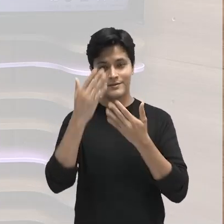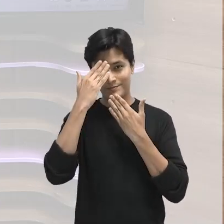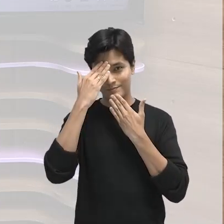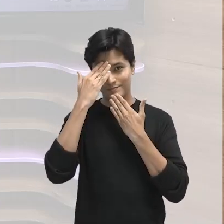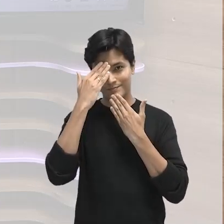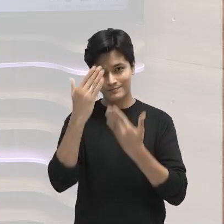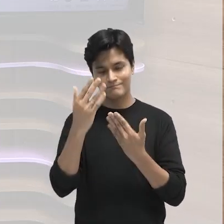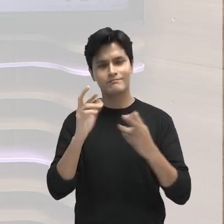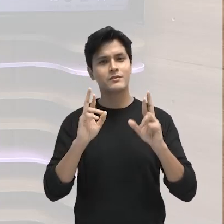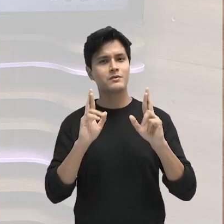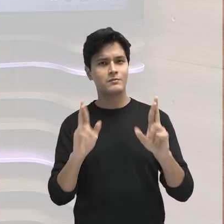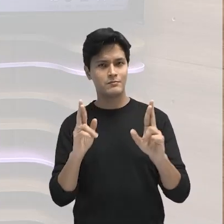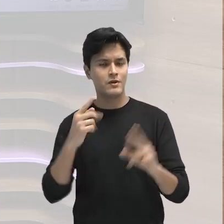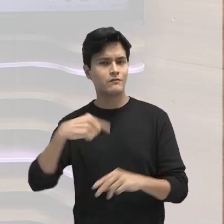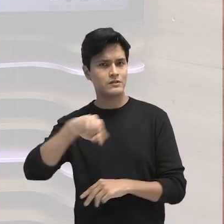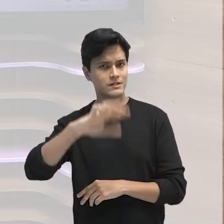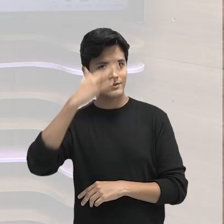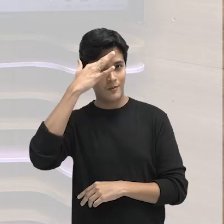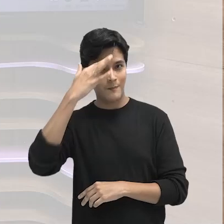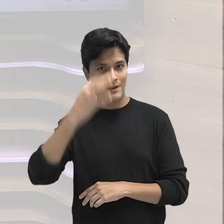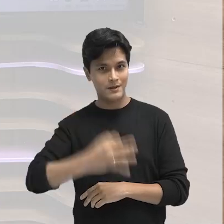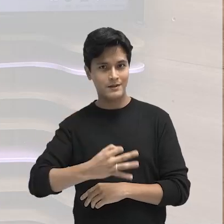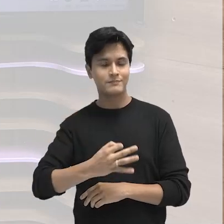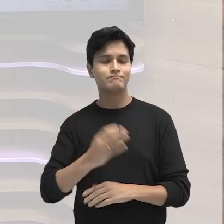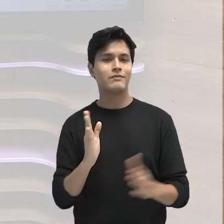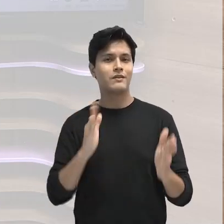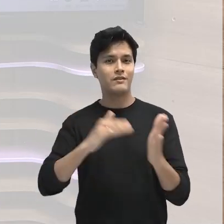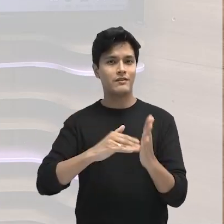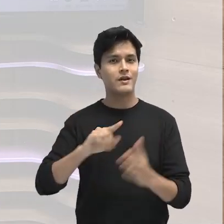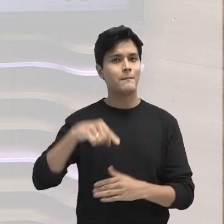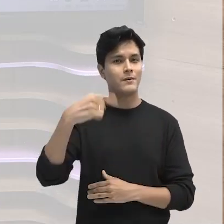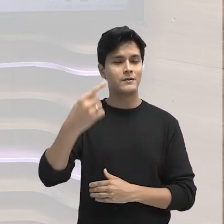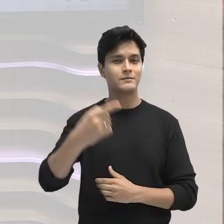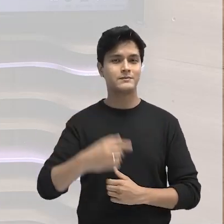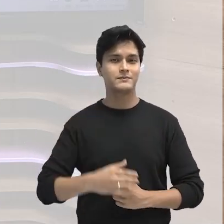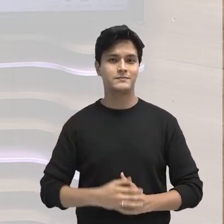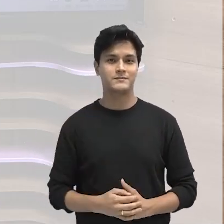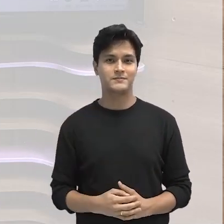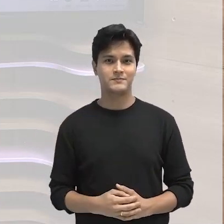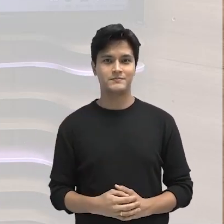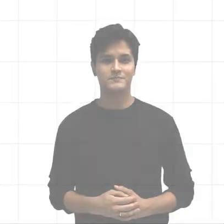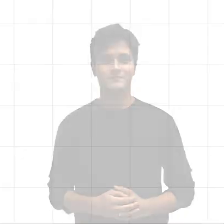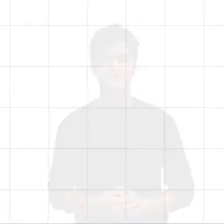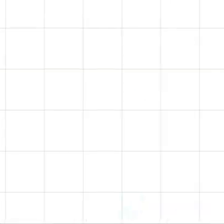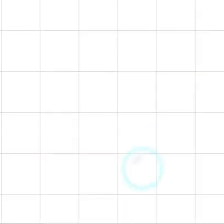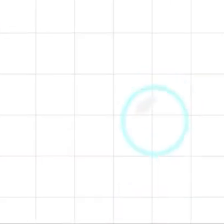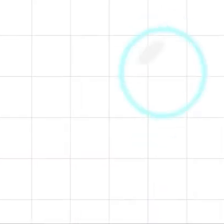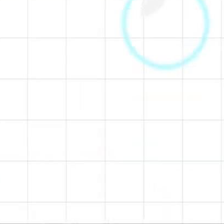atenção. Espero que vocês tenham compreendido e a gente se encontra na próxima oportunidade. Tchau, tchau.